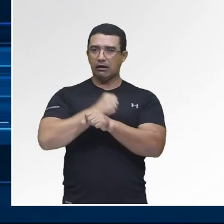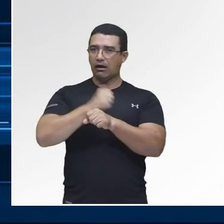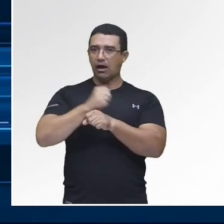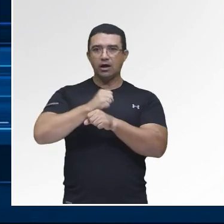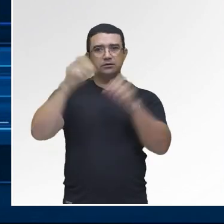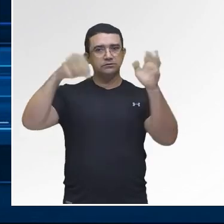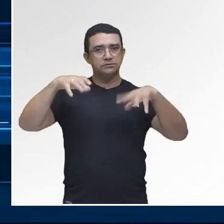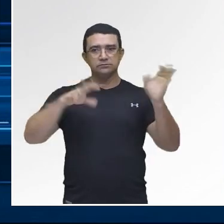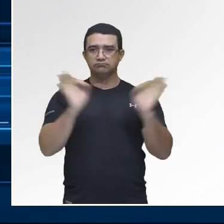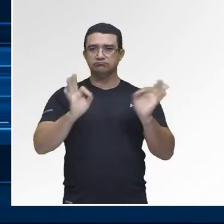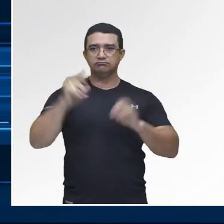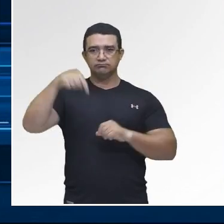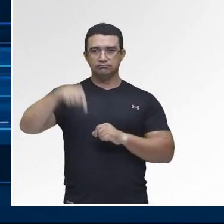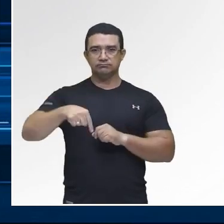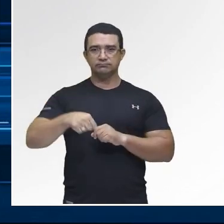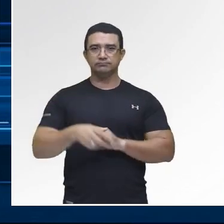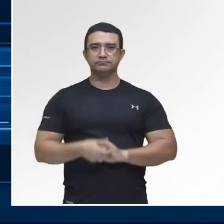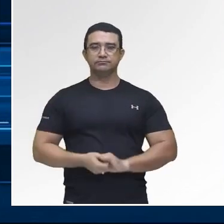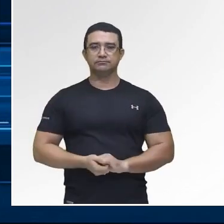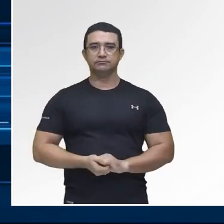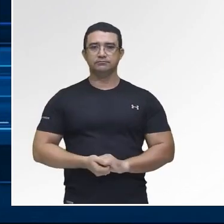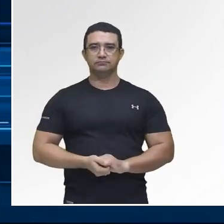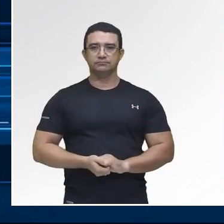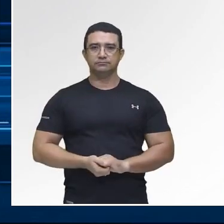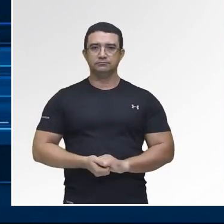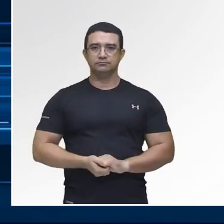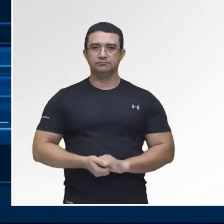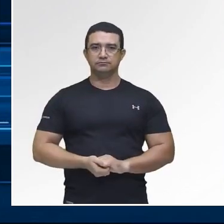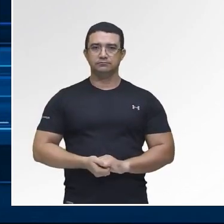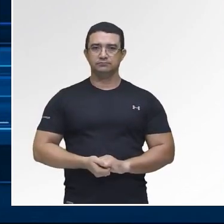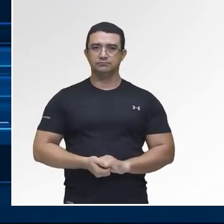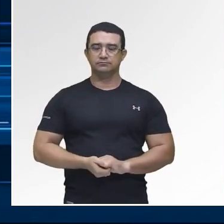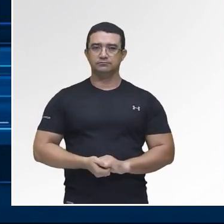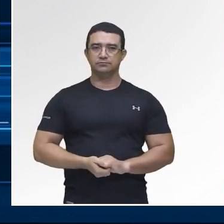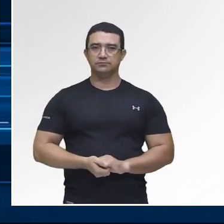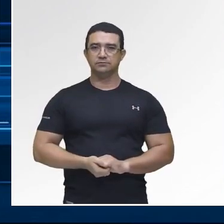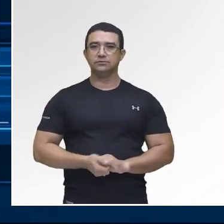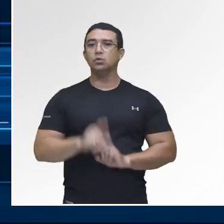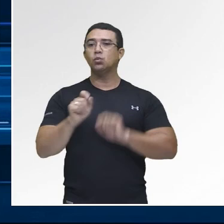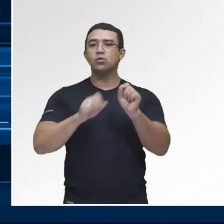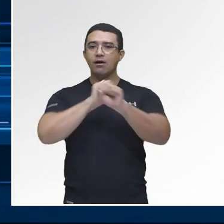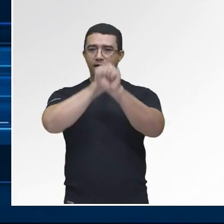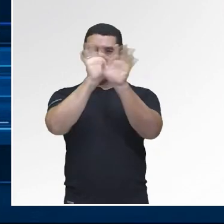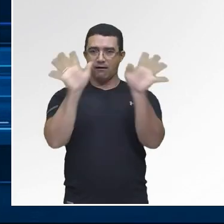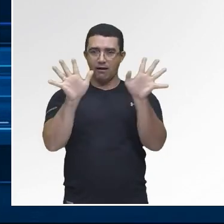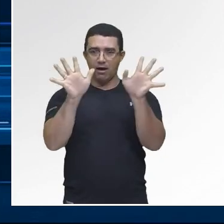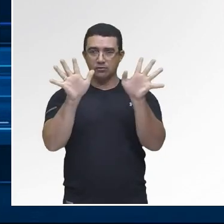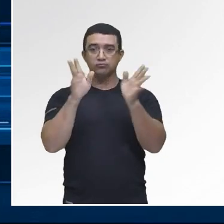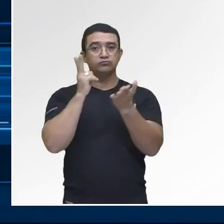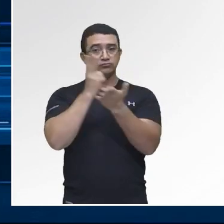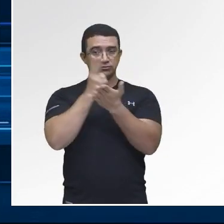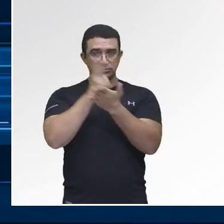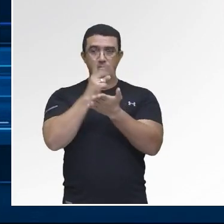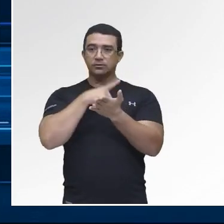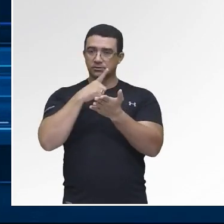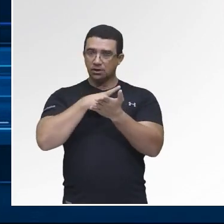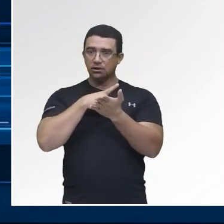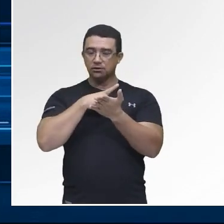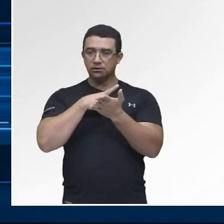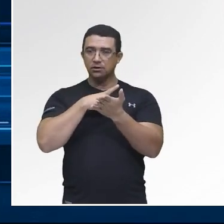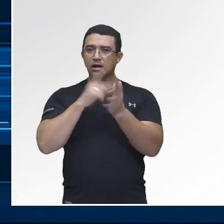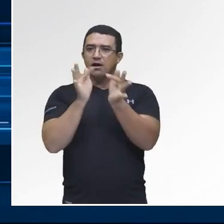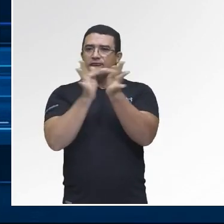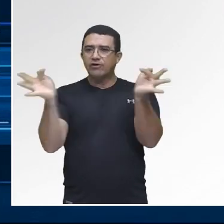forma hasn't, a forma abreviada de has not, tá? Então, o que fica claro sempre é que eu vou ter na